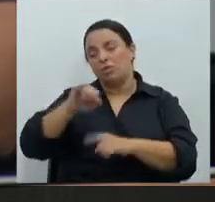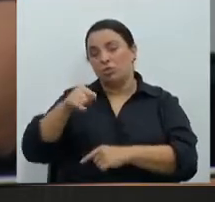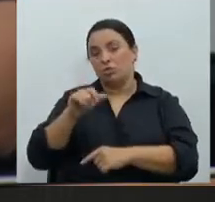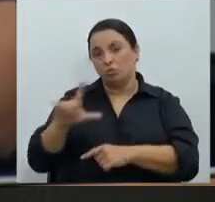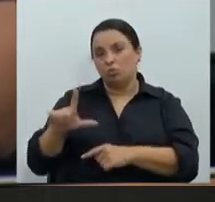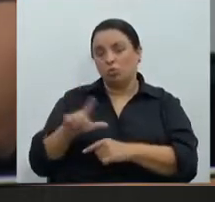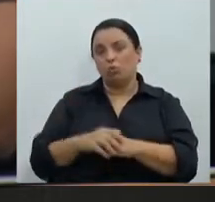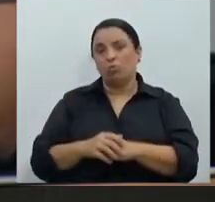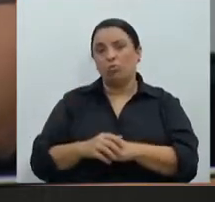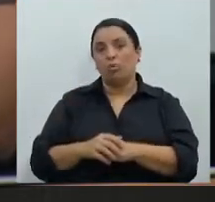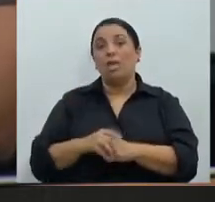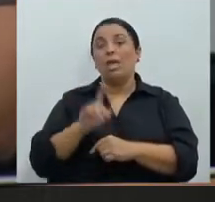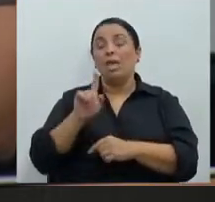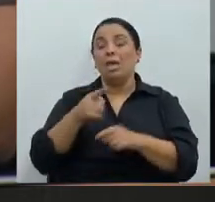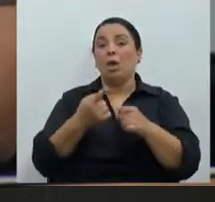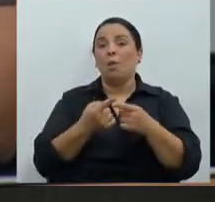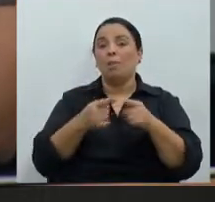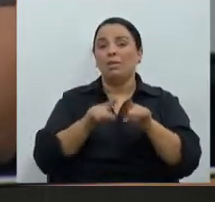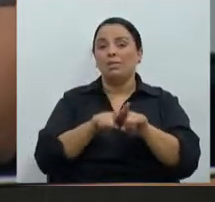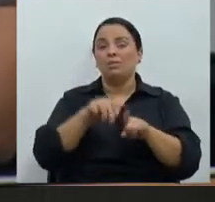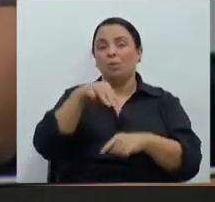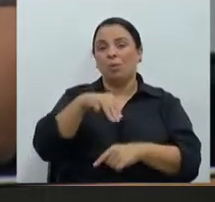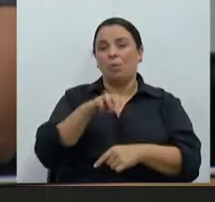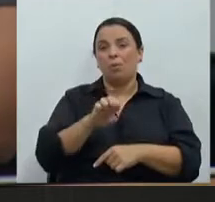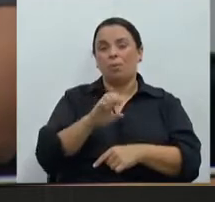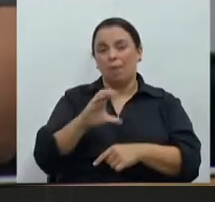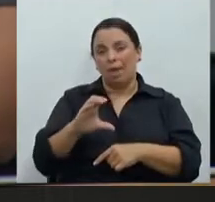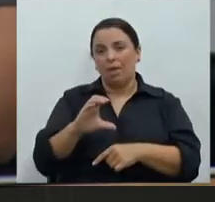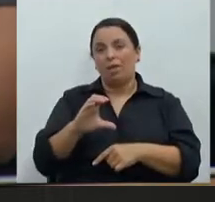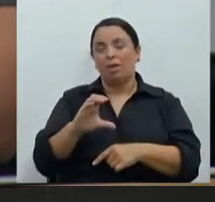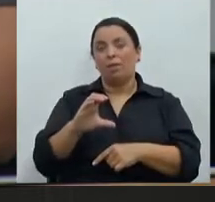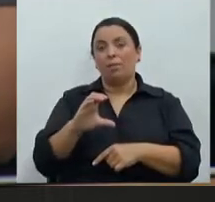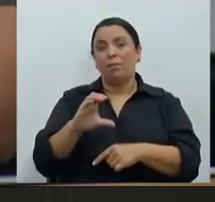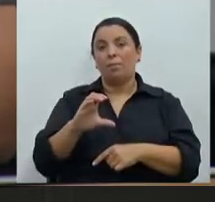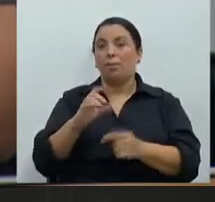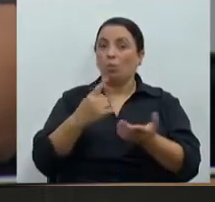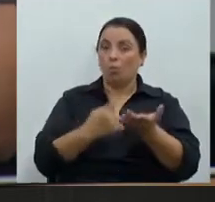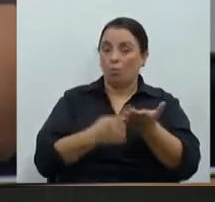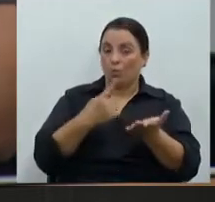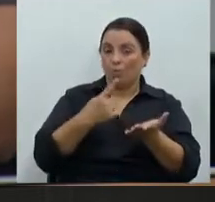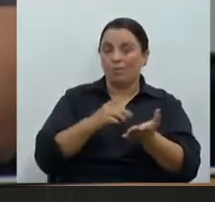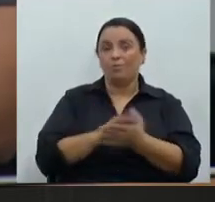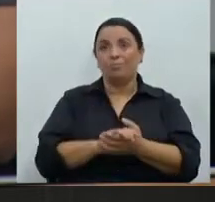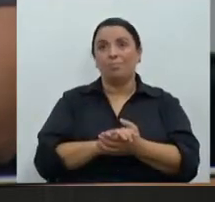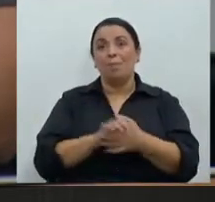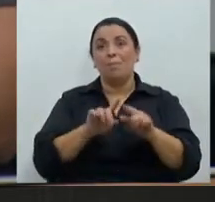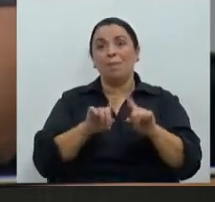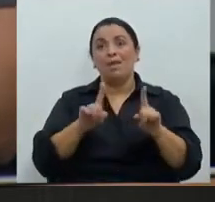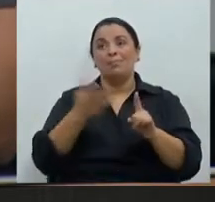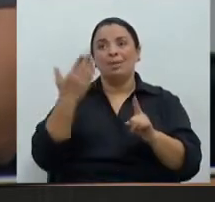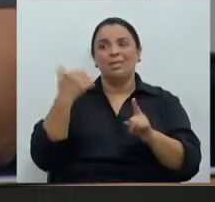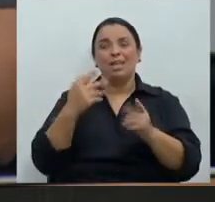em 2019, e nós, então, veio a pandemia, ficou em suspenso. Por que não